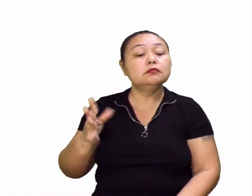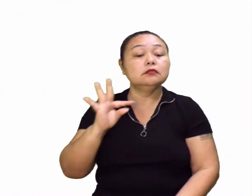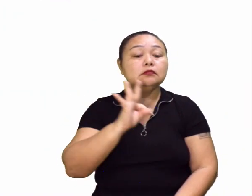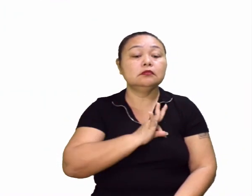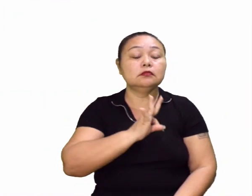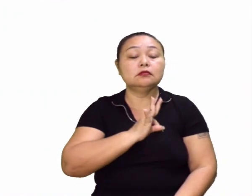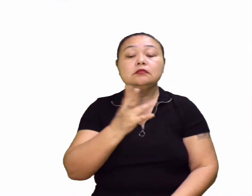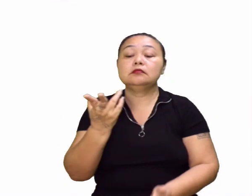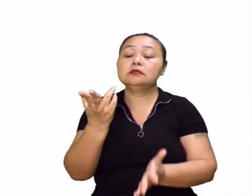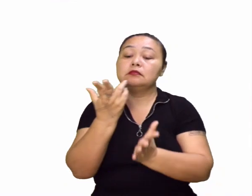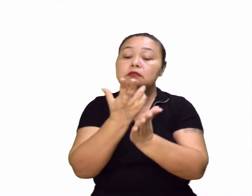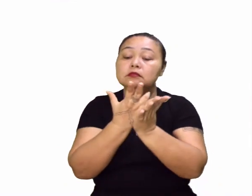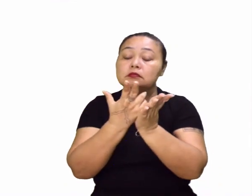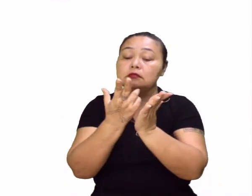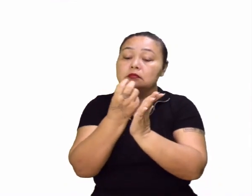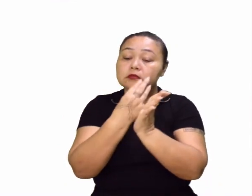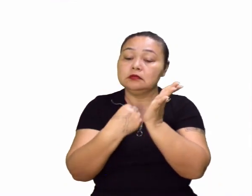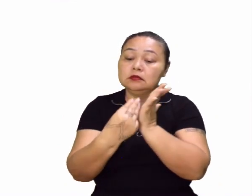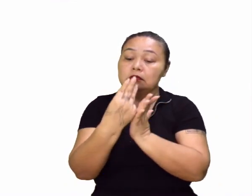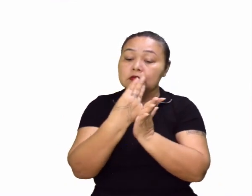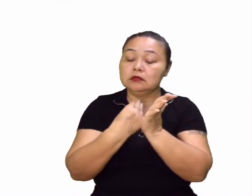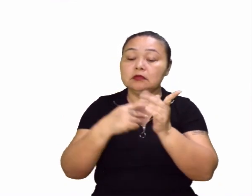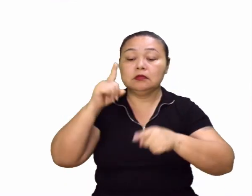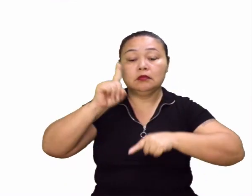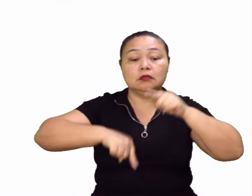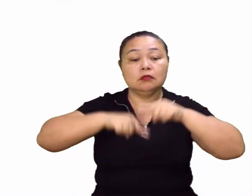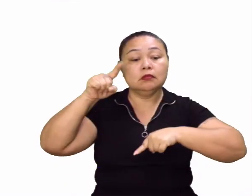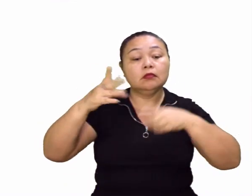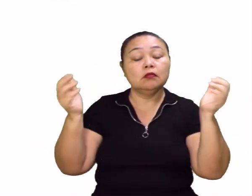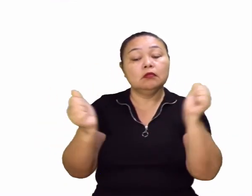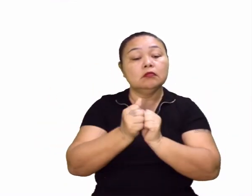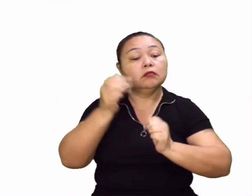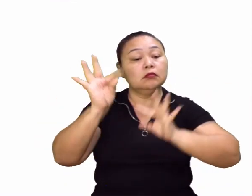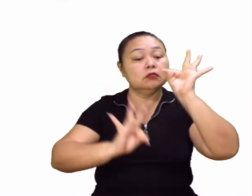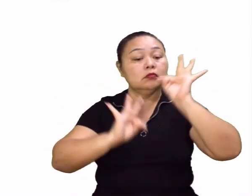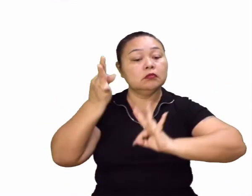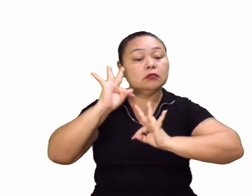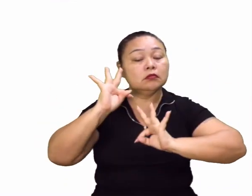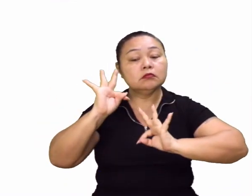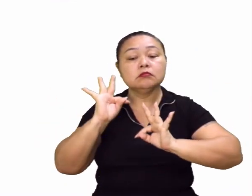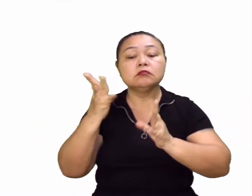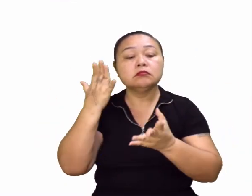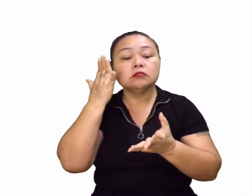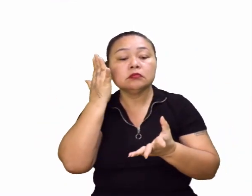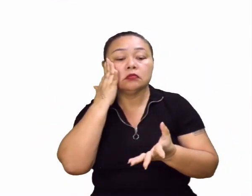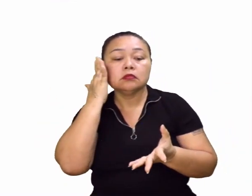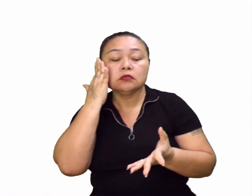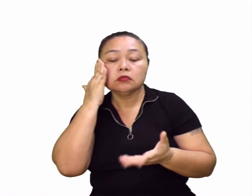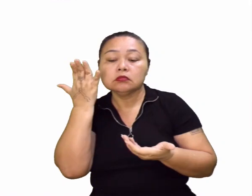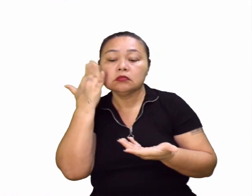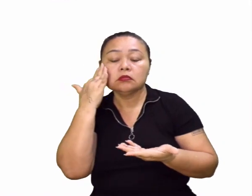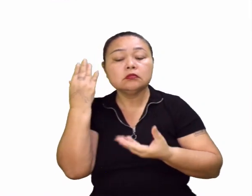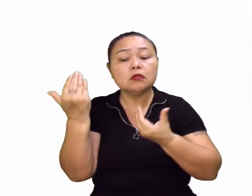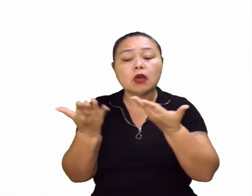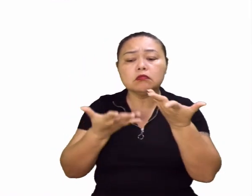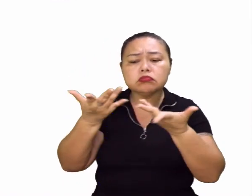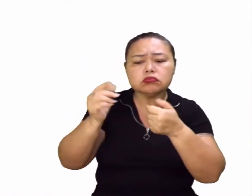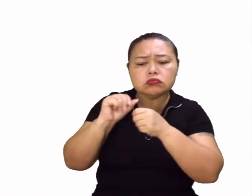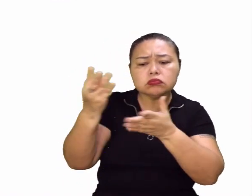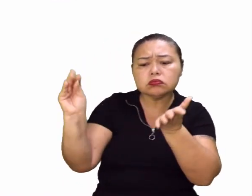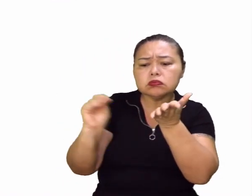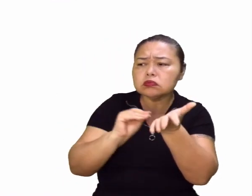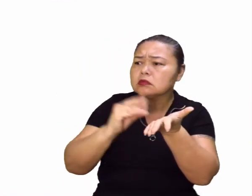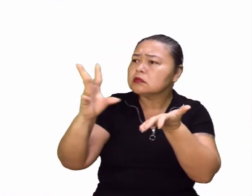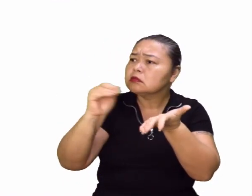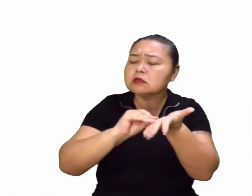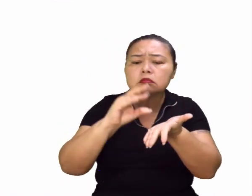técnicas cartográficas com as tecnologias propiciaram o mapeamento, levantamento de